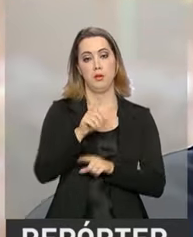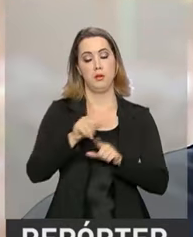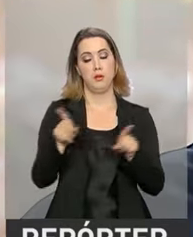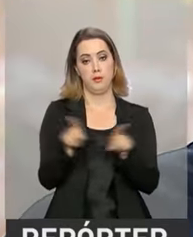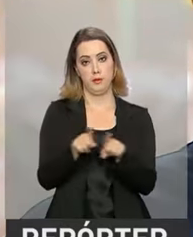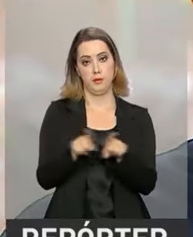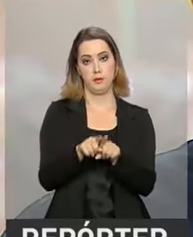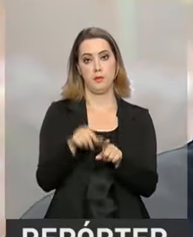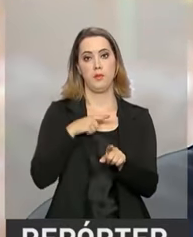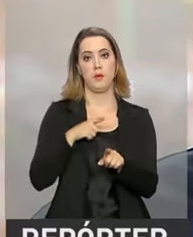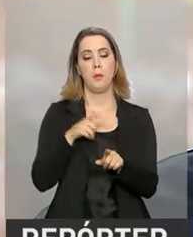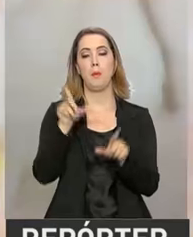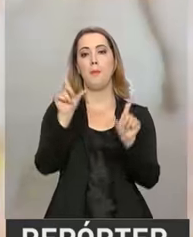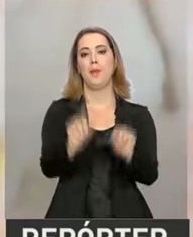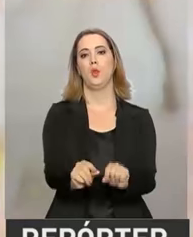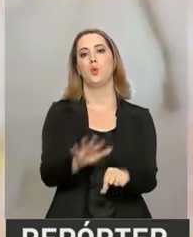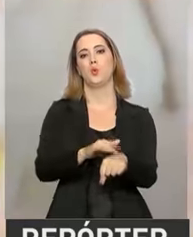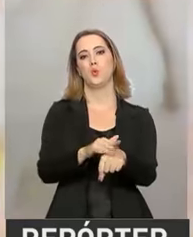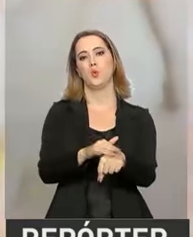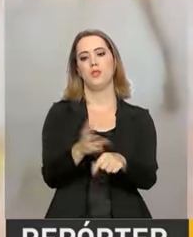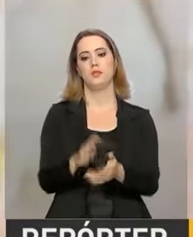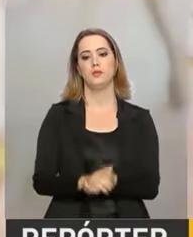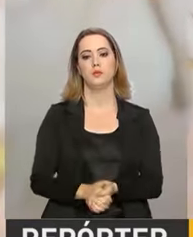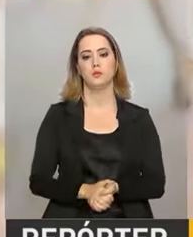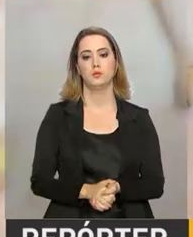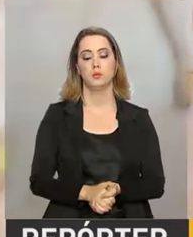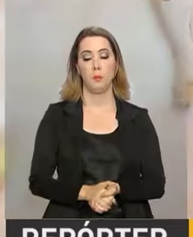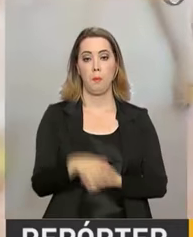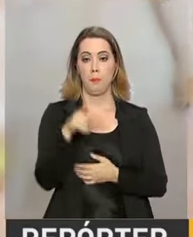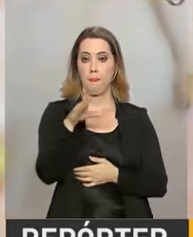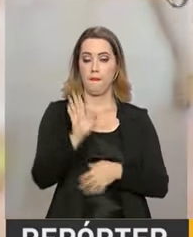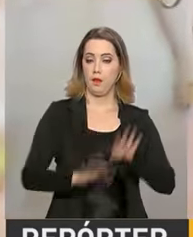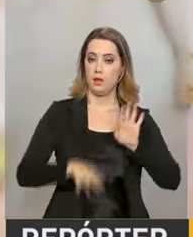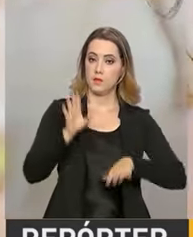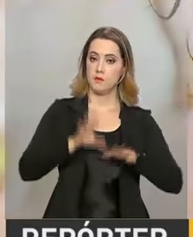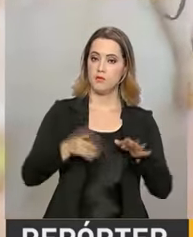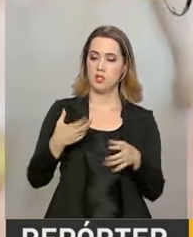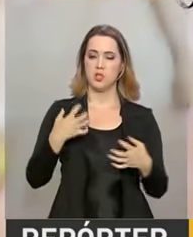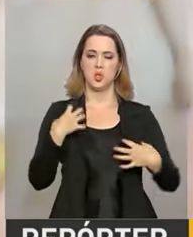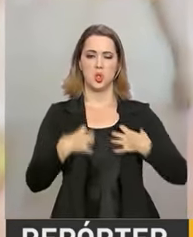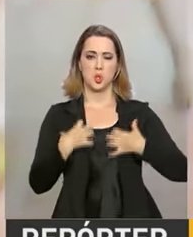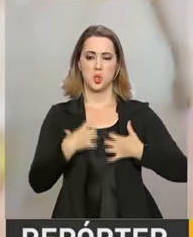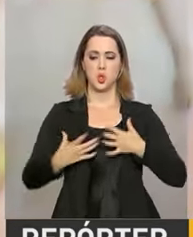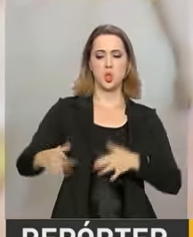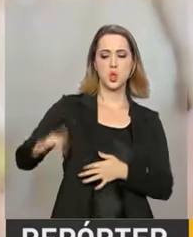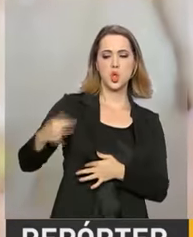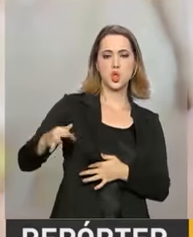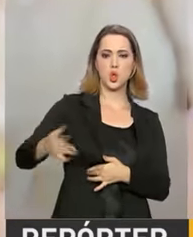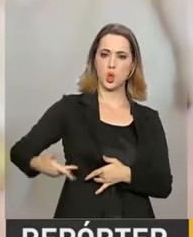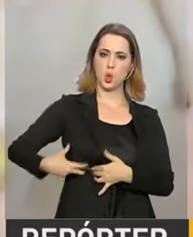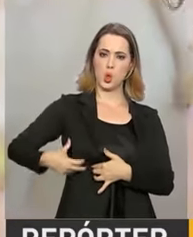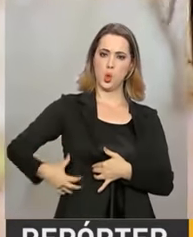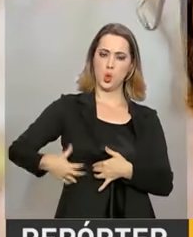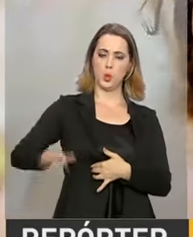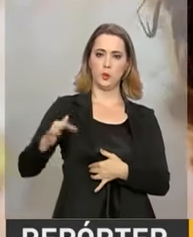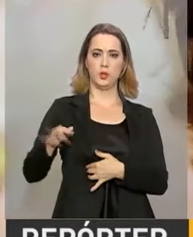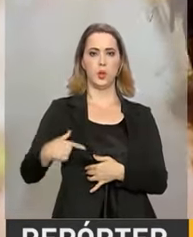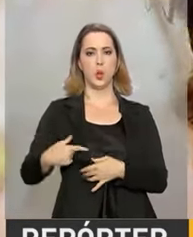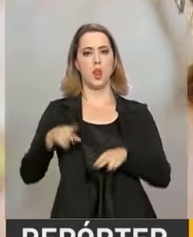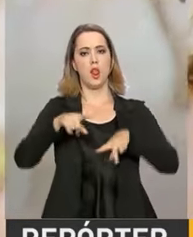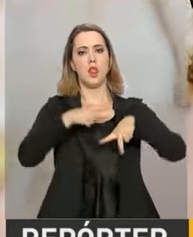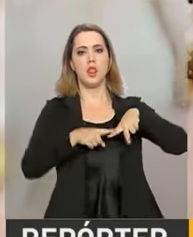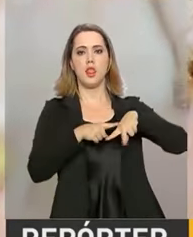lado tem menos doença gente alg cintura d p